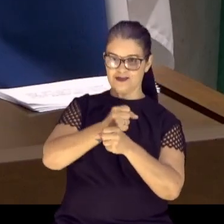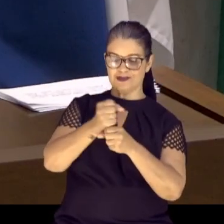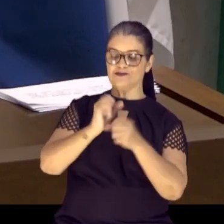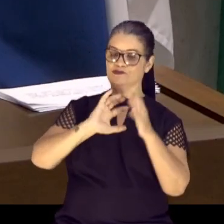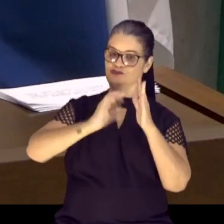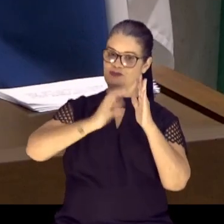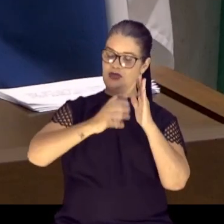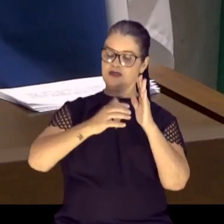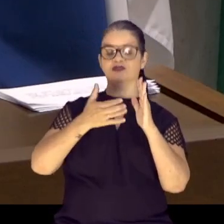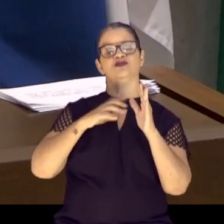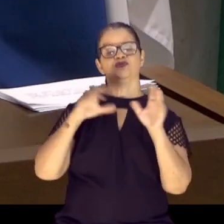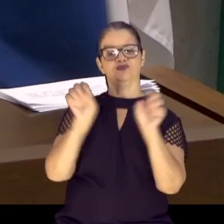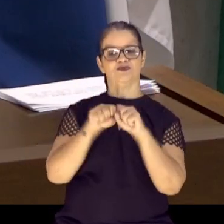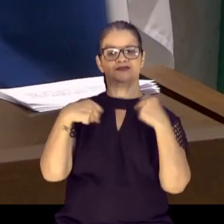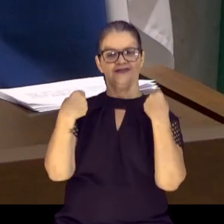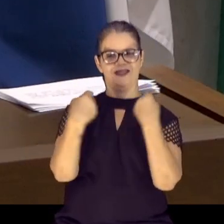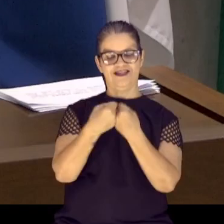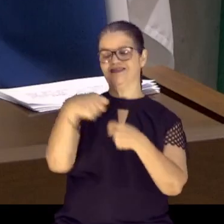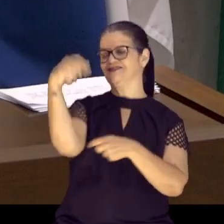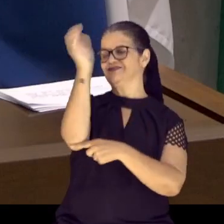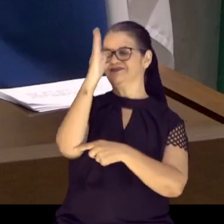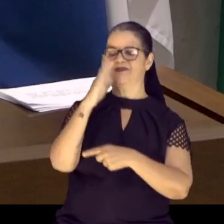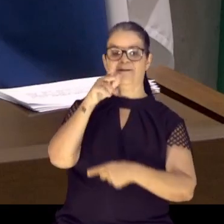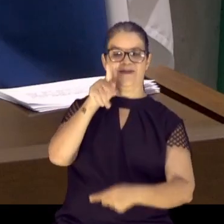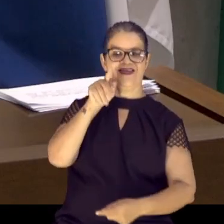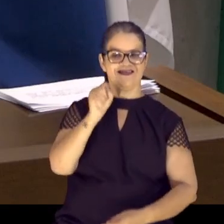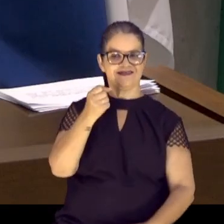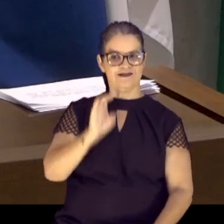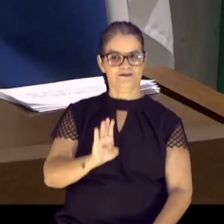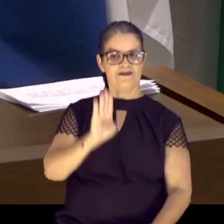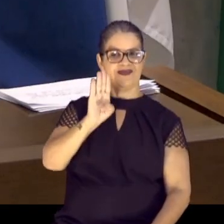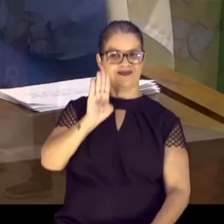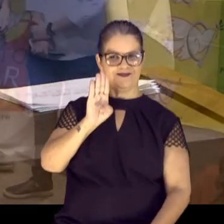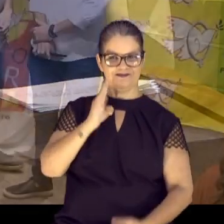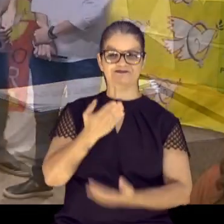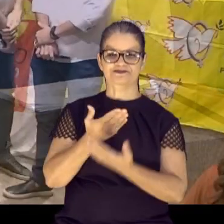Partido Socialista Brasileiro, PSB.